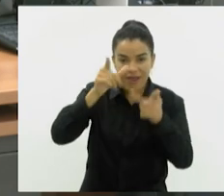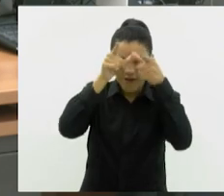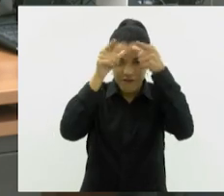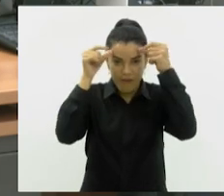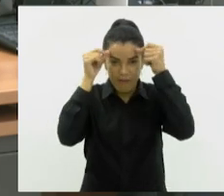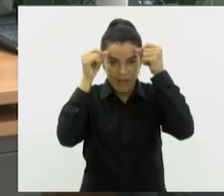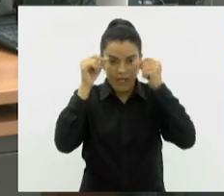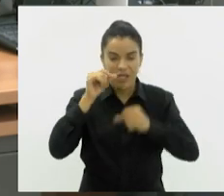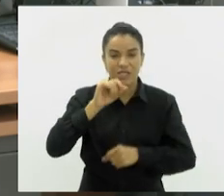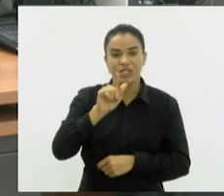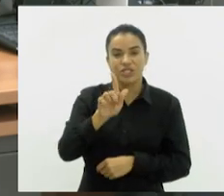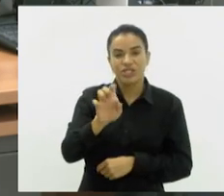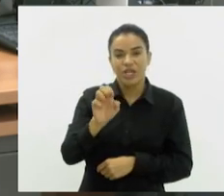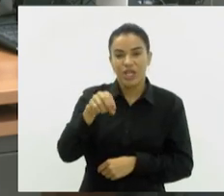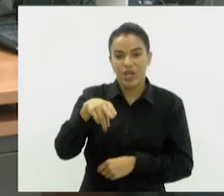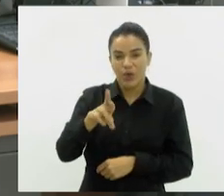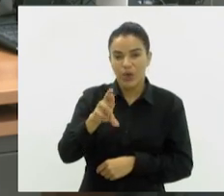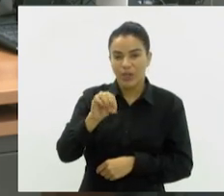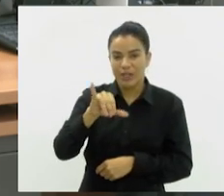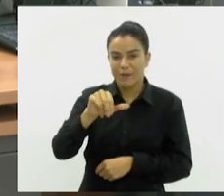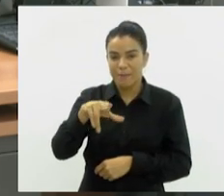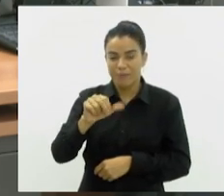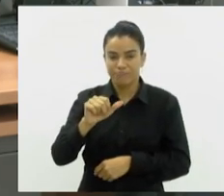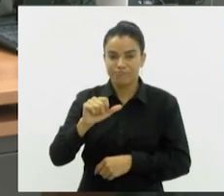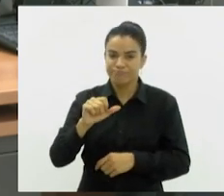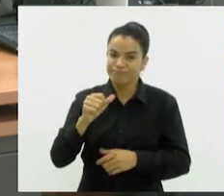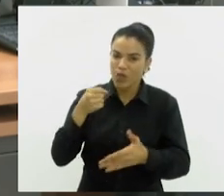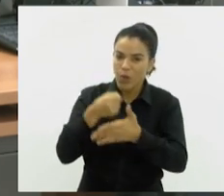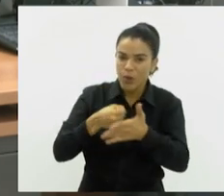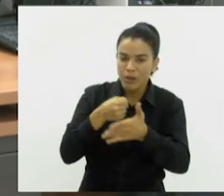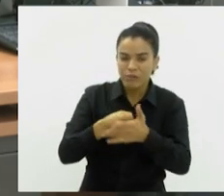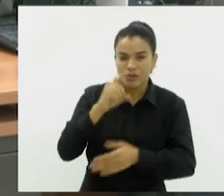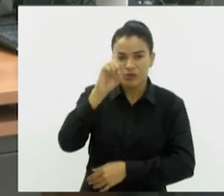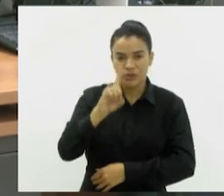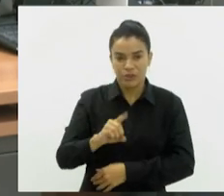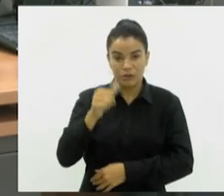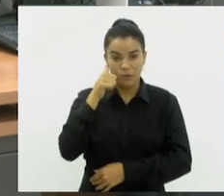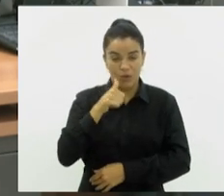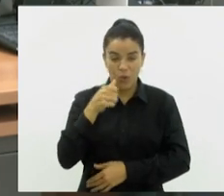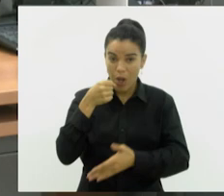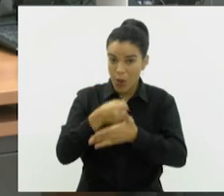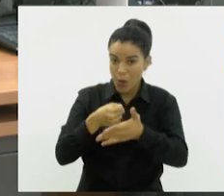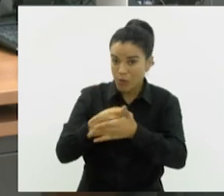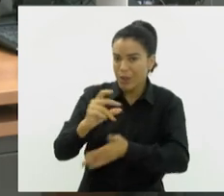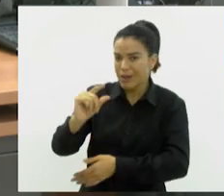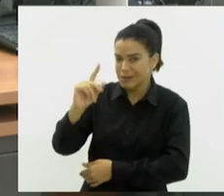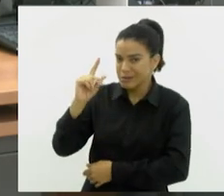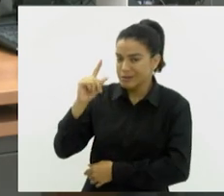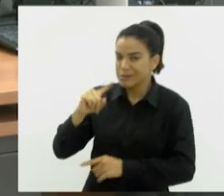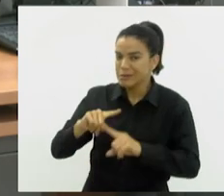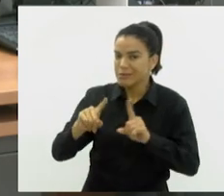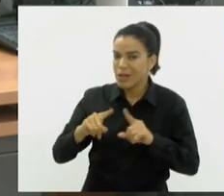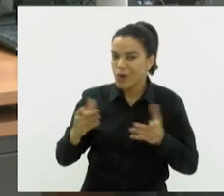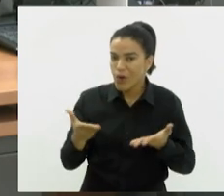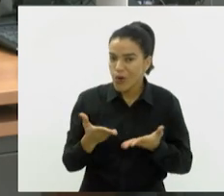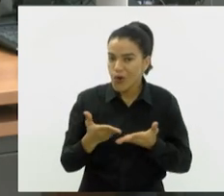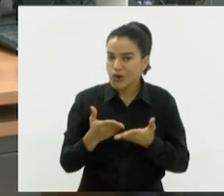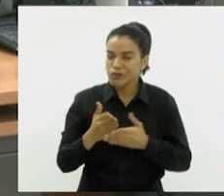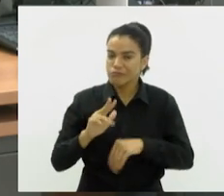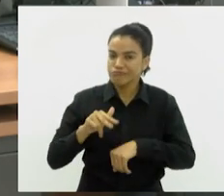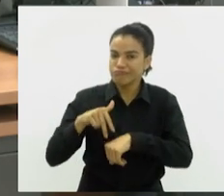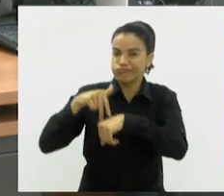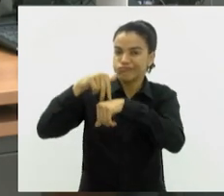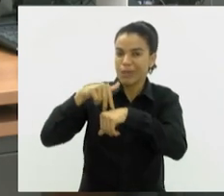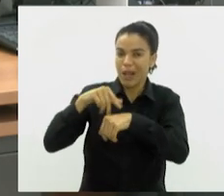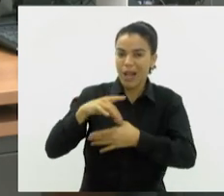Mesquita ativista pelos direitos femininos Apesar dessa luta ser antiga ainda são poucos os cargos de liderança